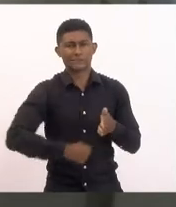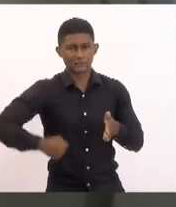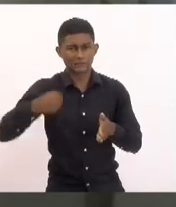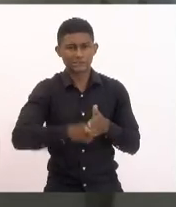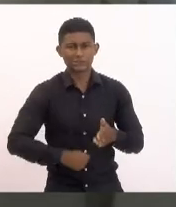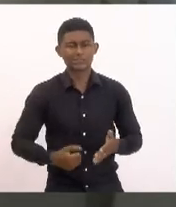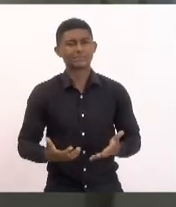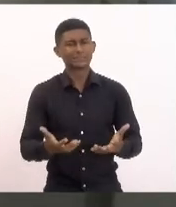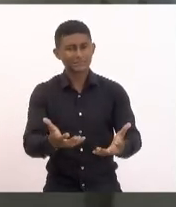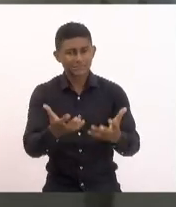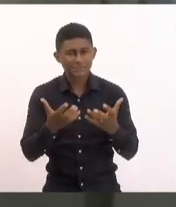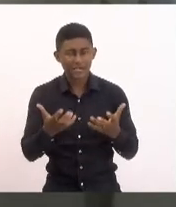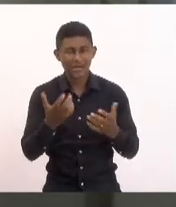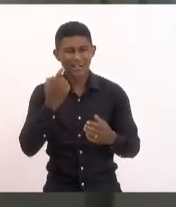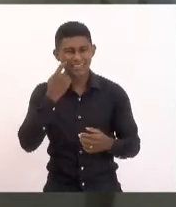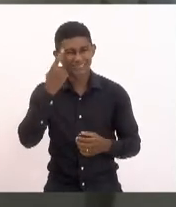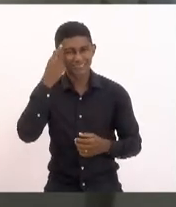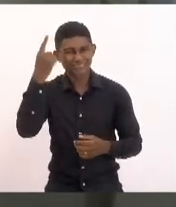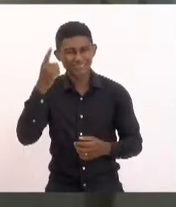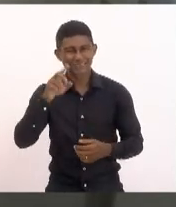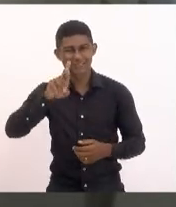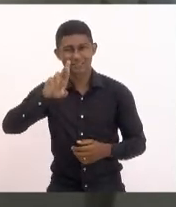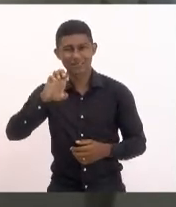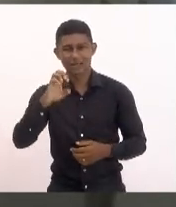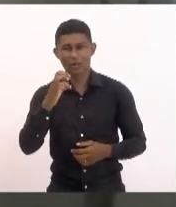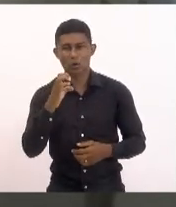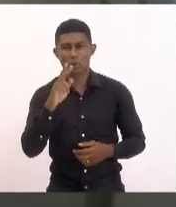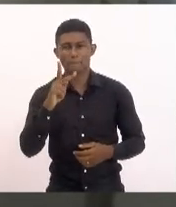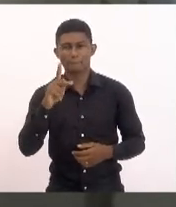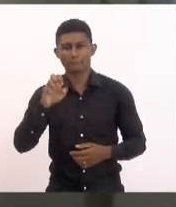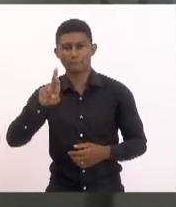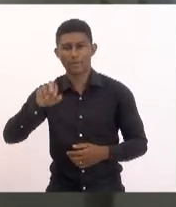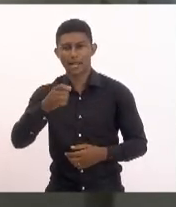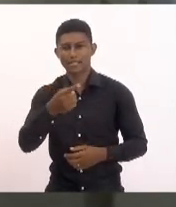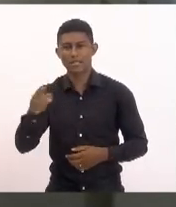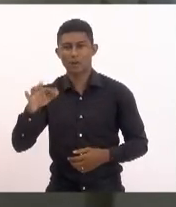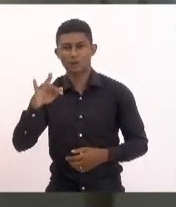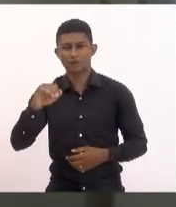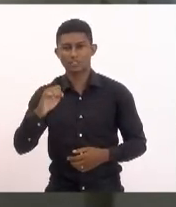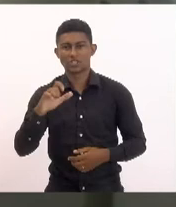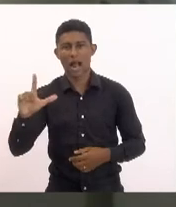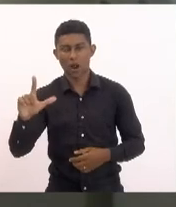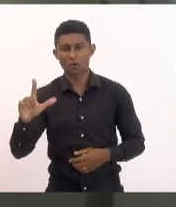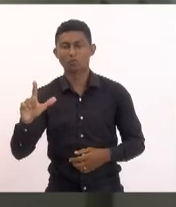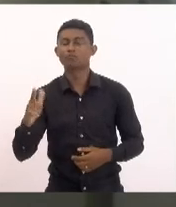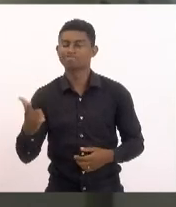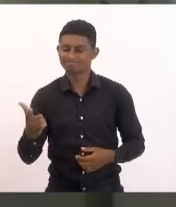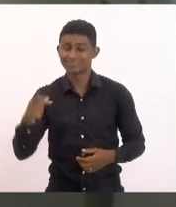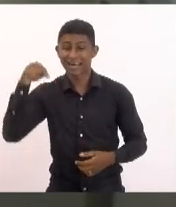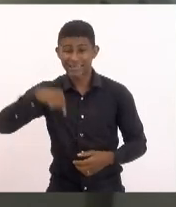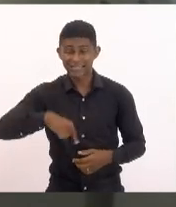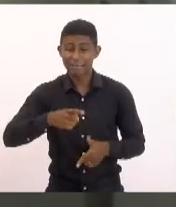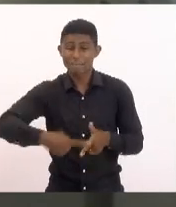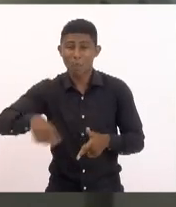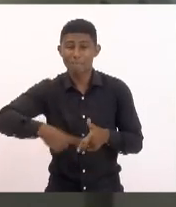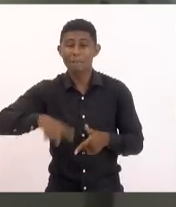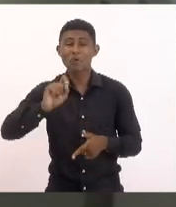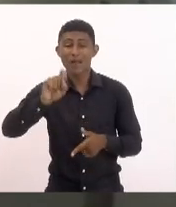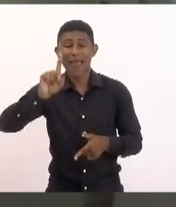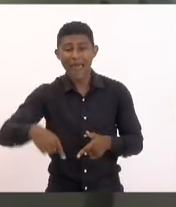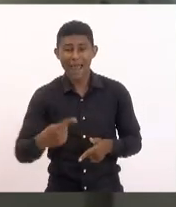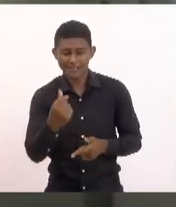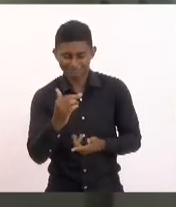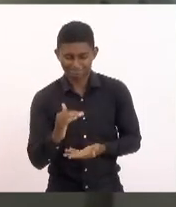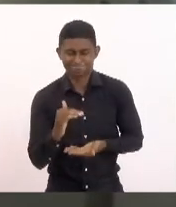entrar no novo regime de recuperação fiscal, a nossa grande crise é de receita, gente precisa